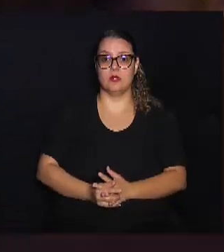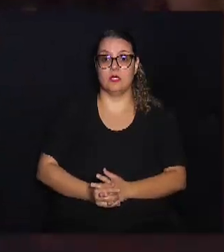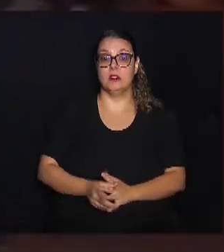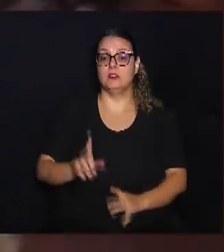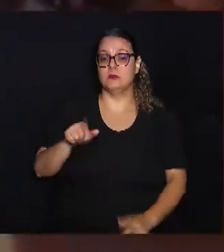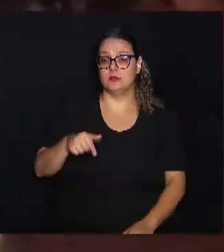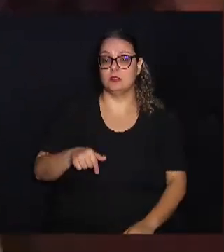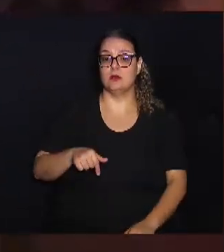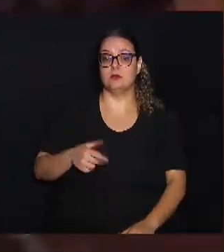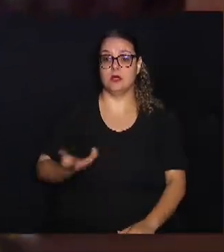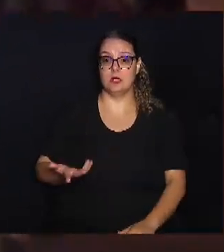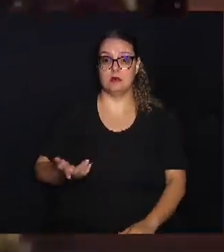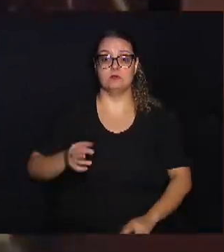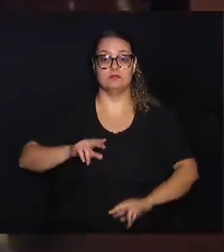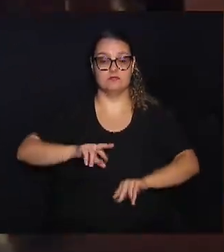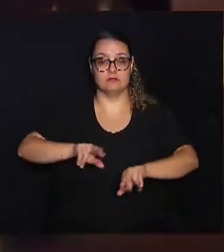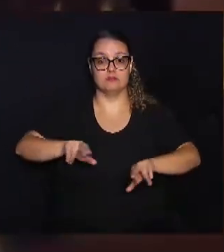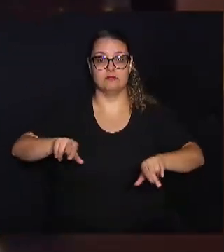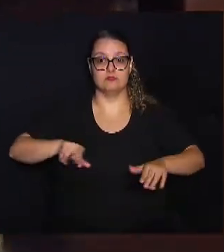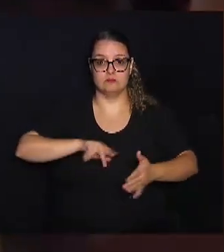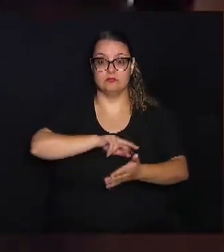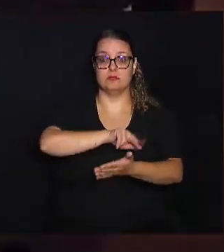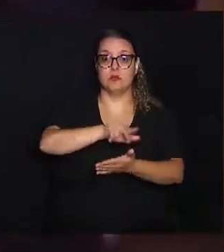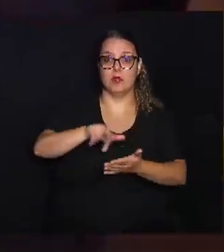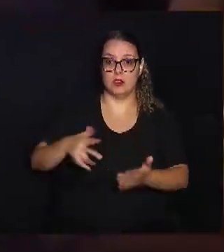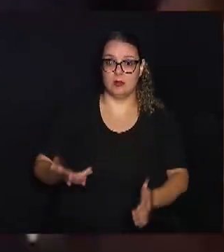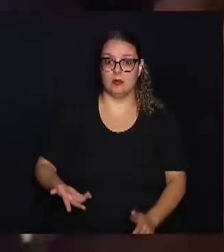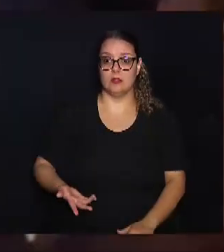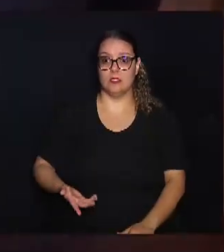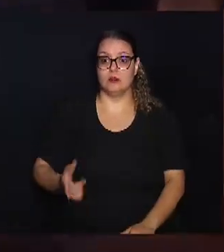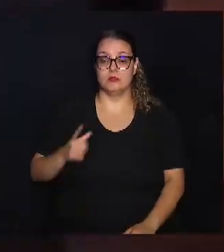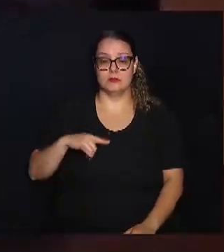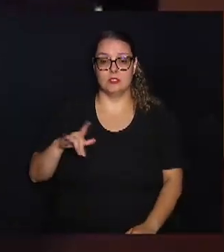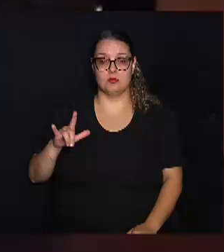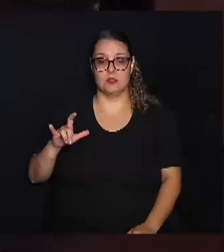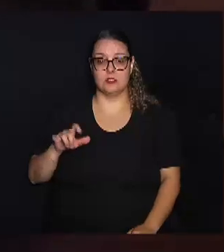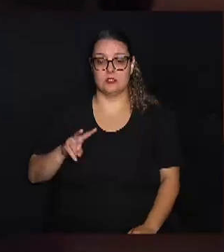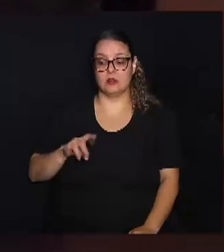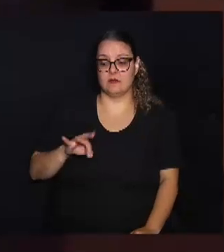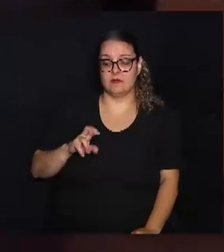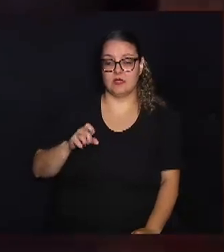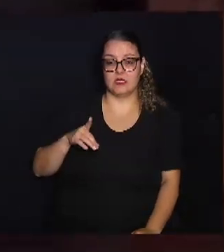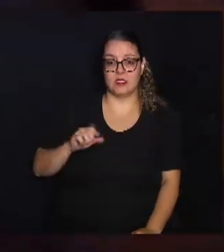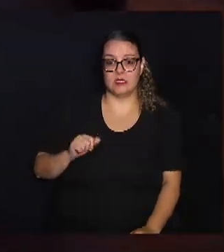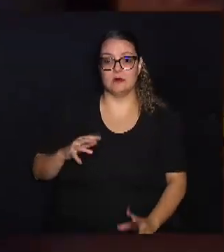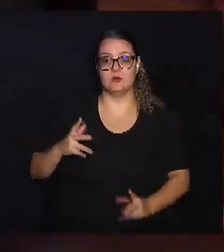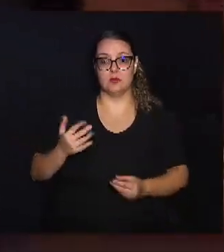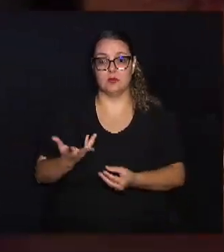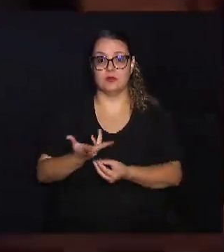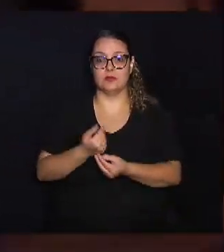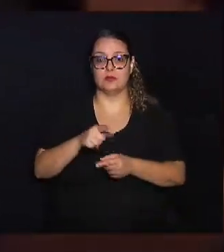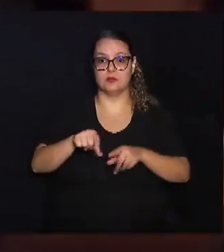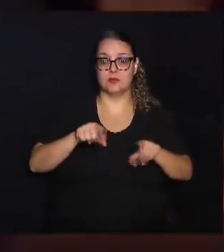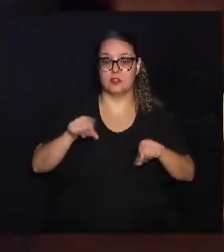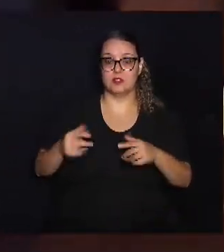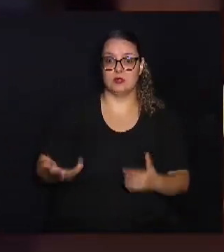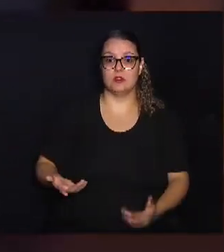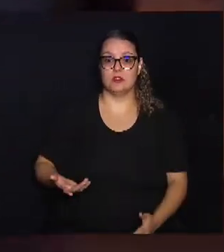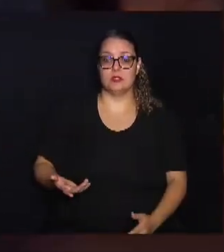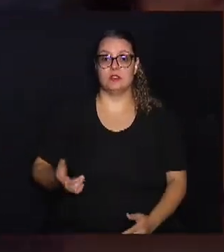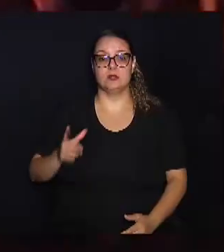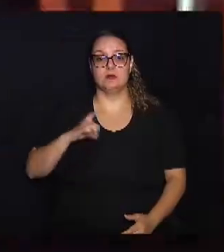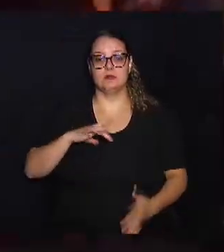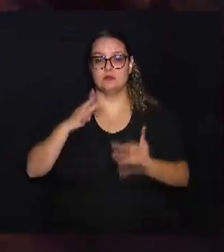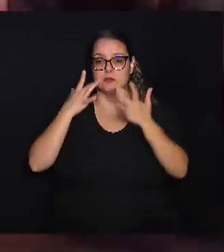a programação, está bem diversificada a programação. Tem no Instagram, né, da virada, assim, todos os artistas que foram selecionados. Então a gente tem teatro, a gente